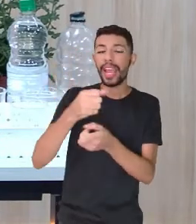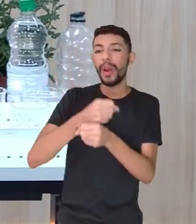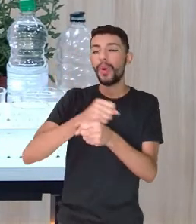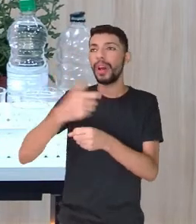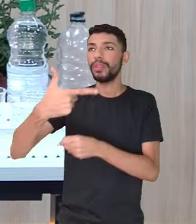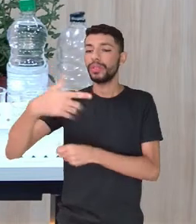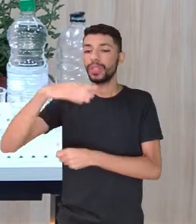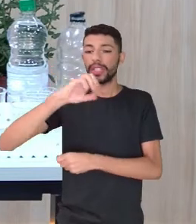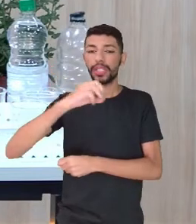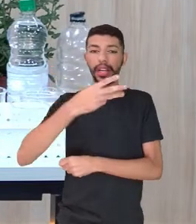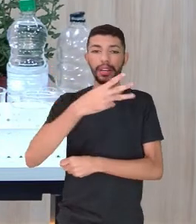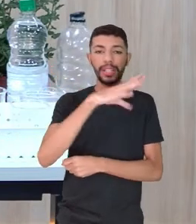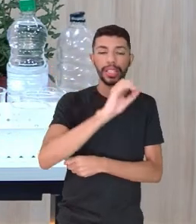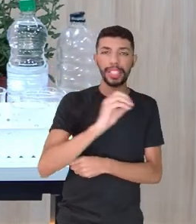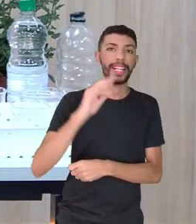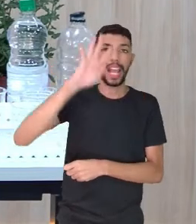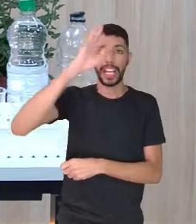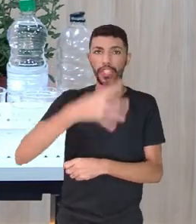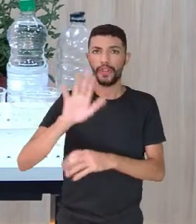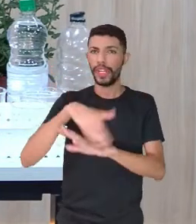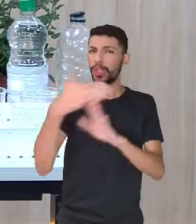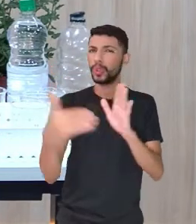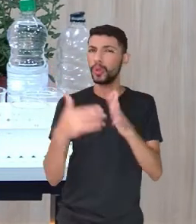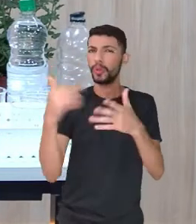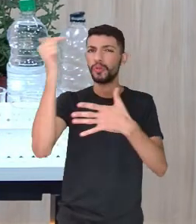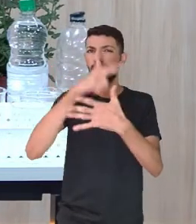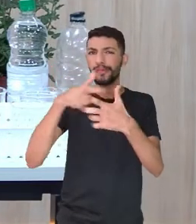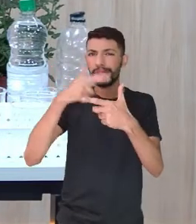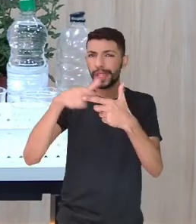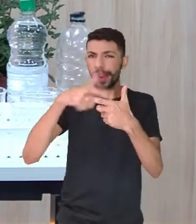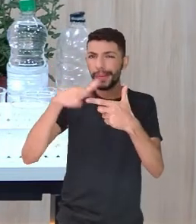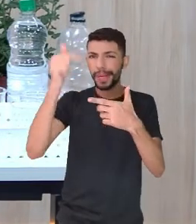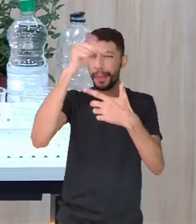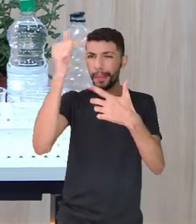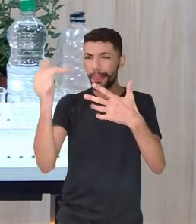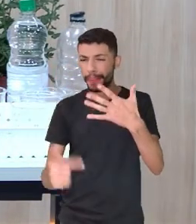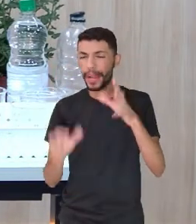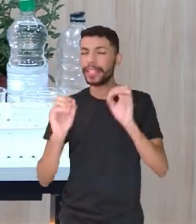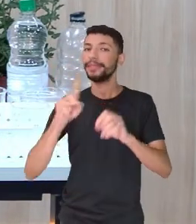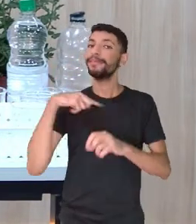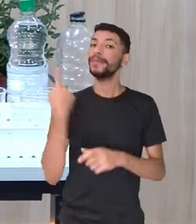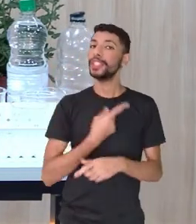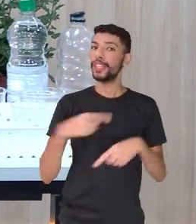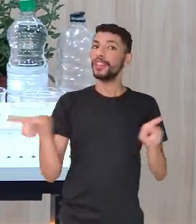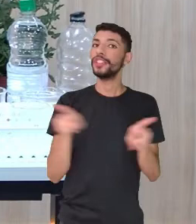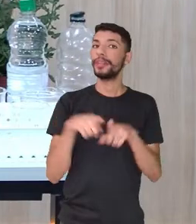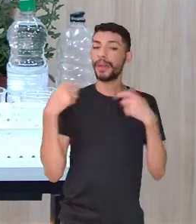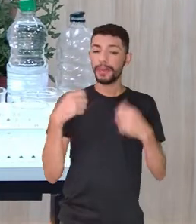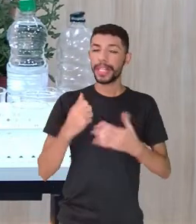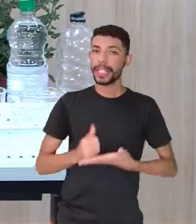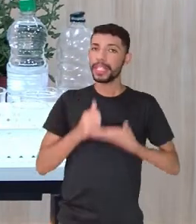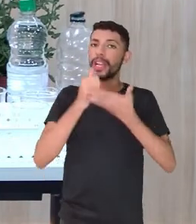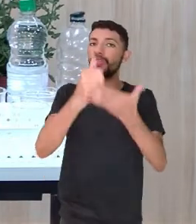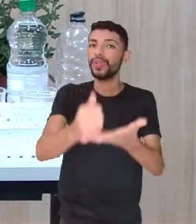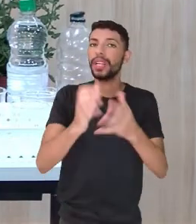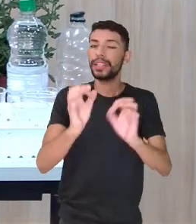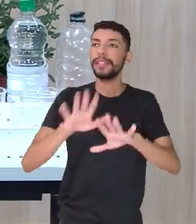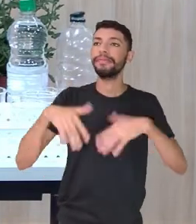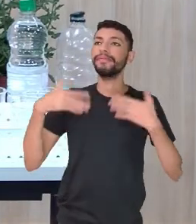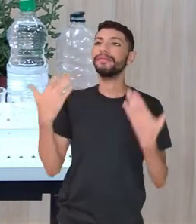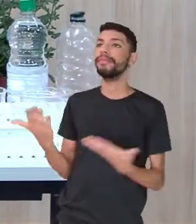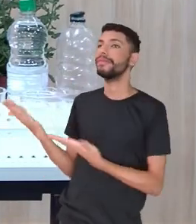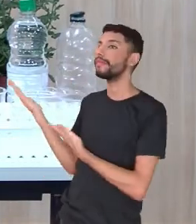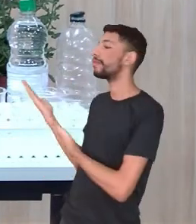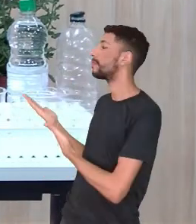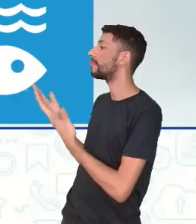problemas. E eu acredito que nós precisamos também ajudar. E aqui, né, já coloquei